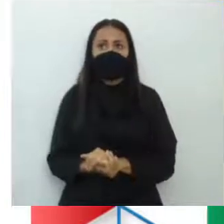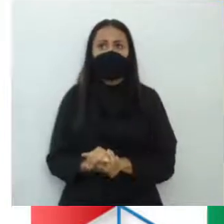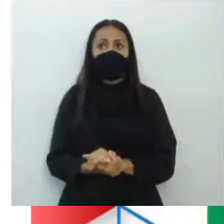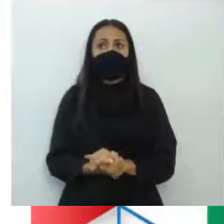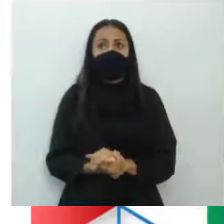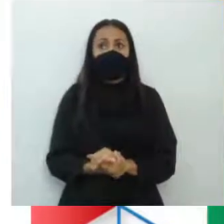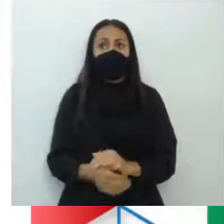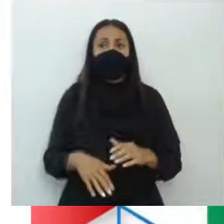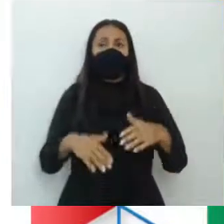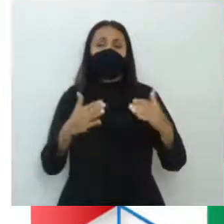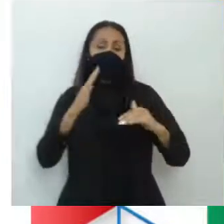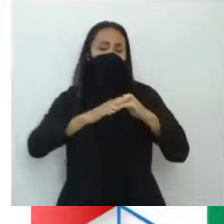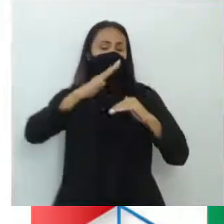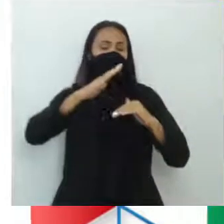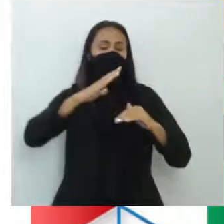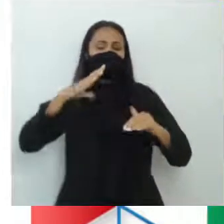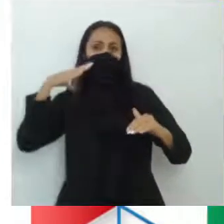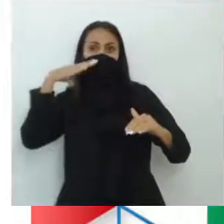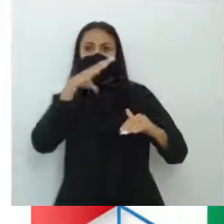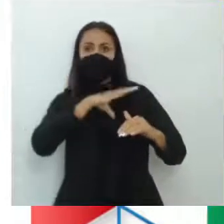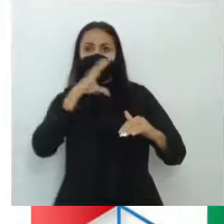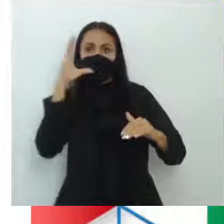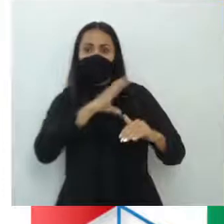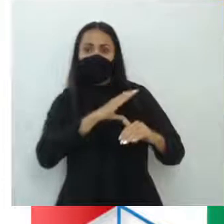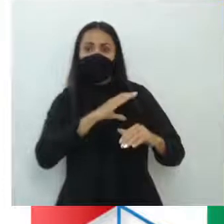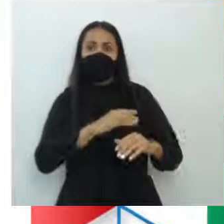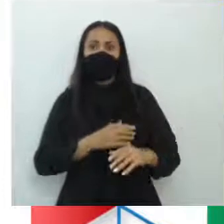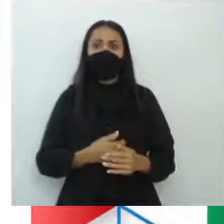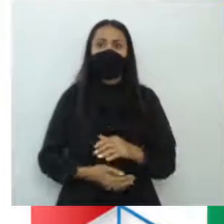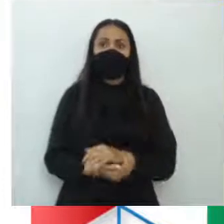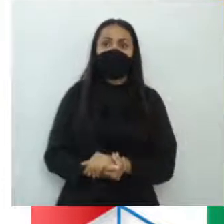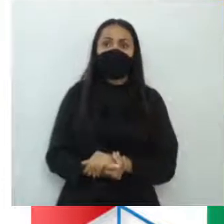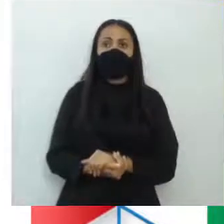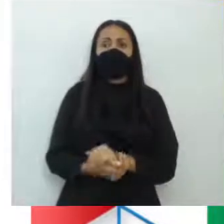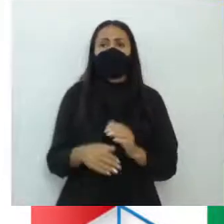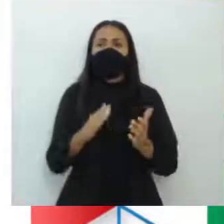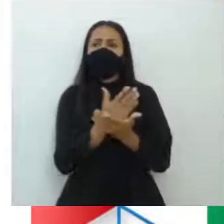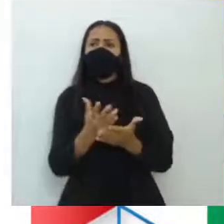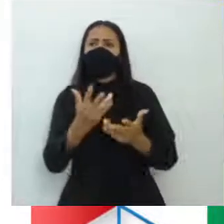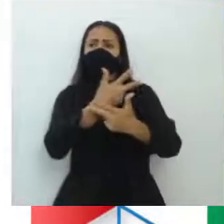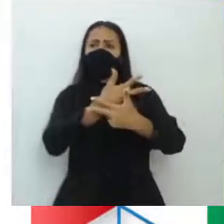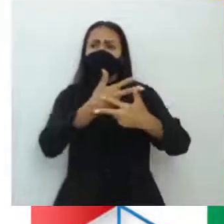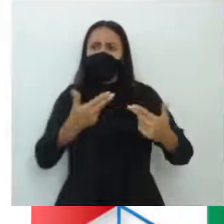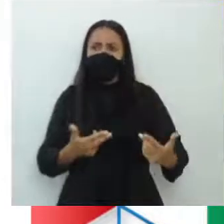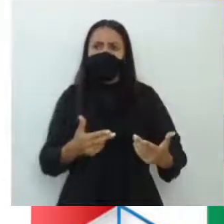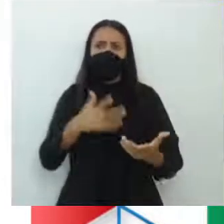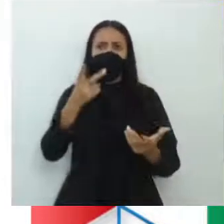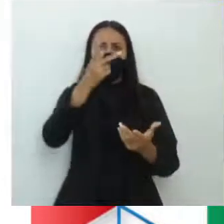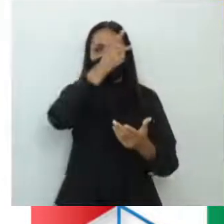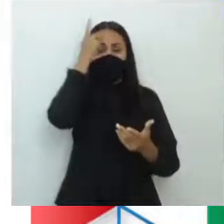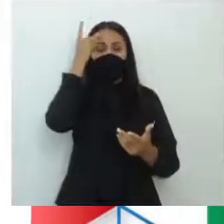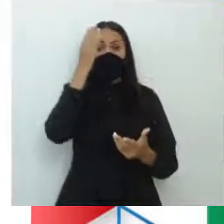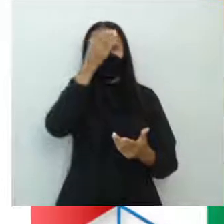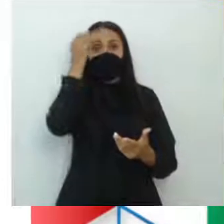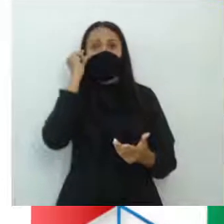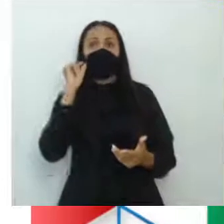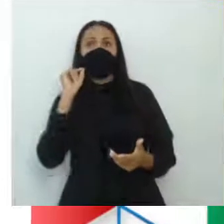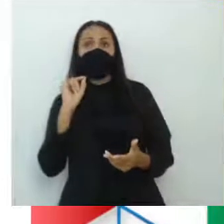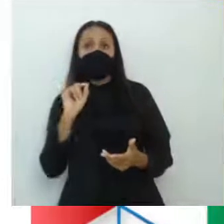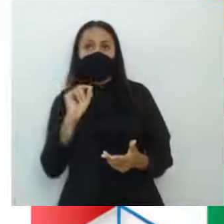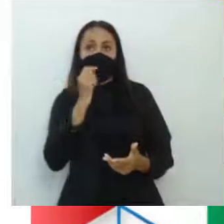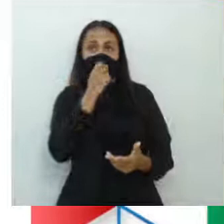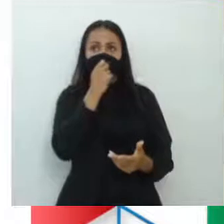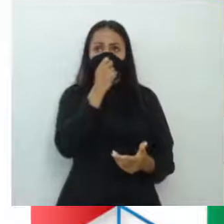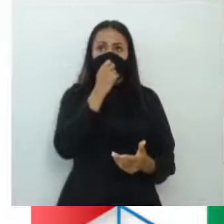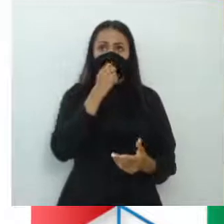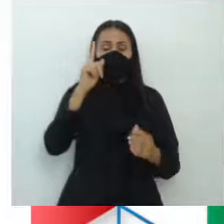se torna mais quente. Entretanto, muitas vezes essas pessoas esquecem